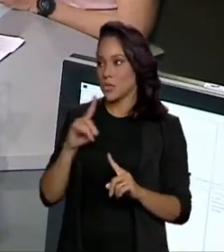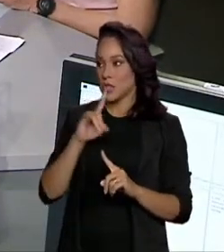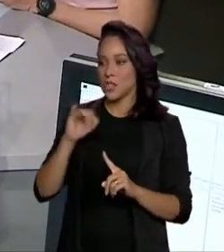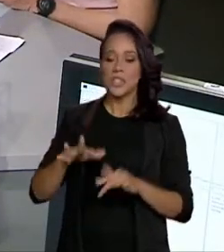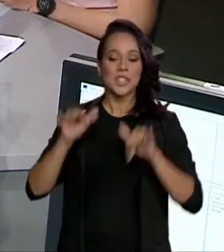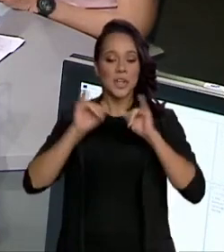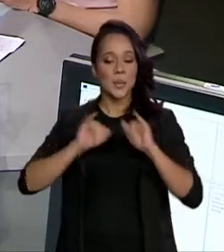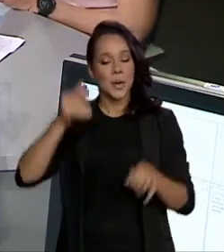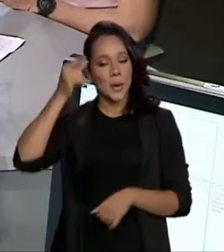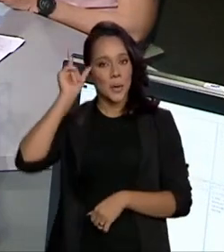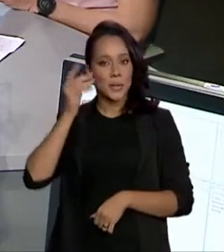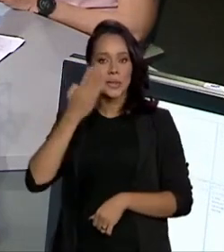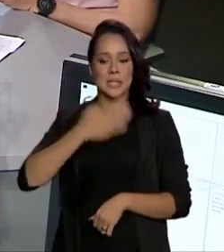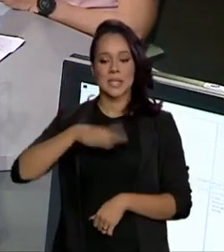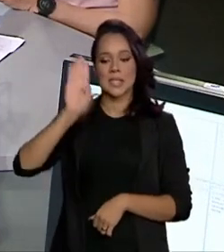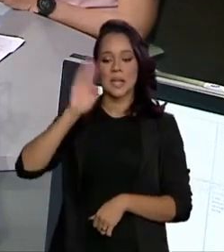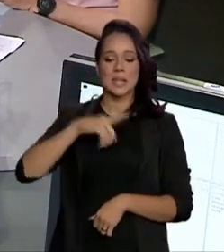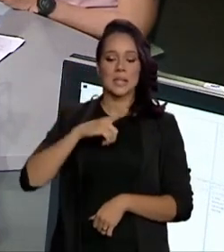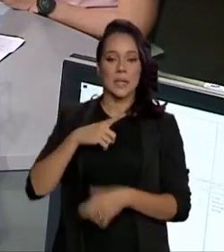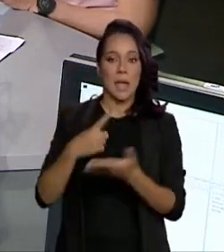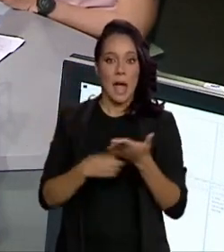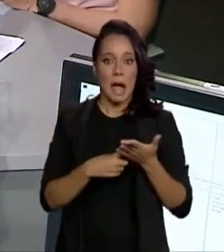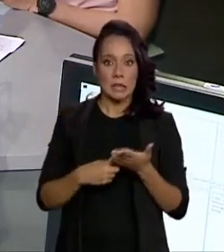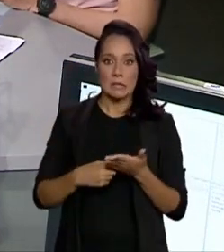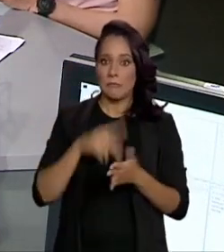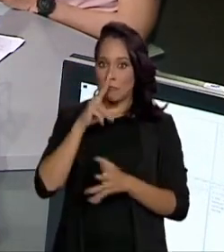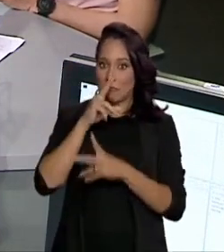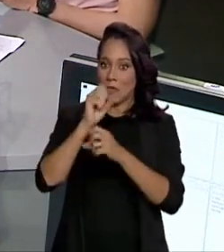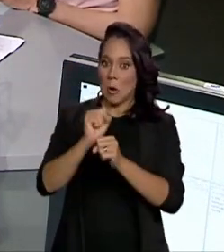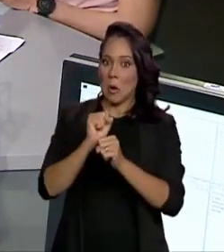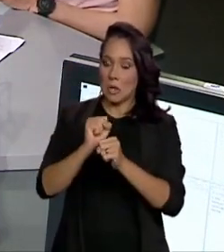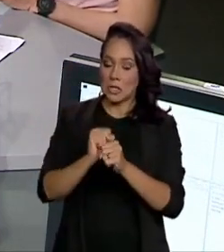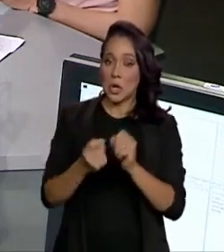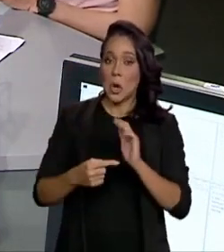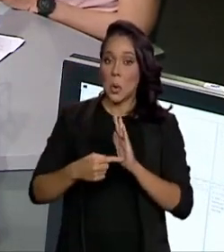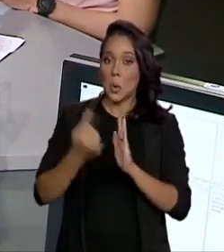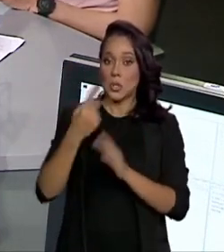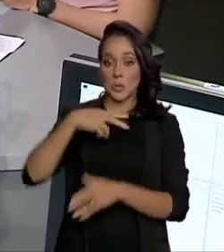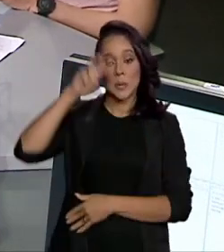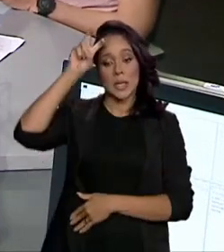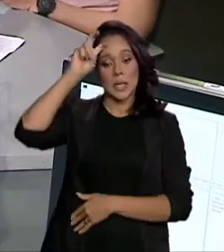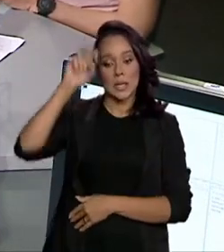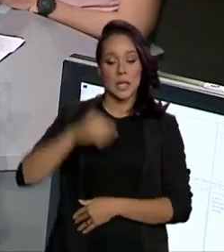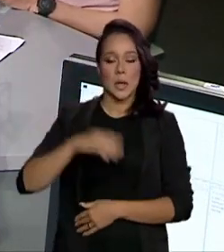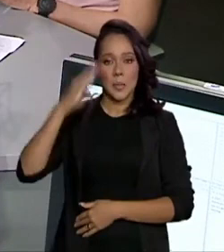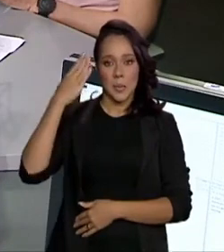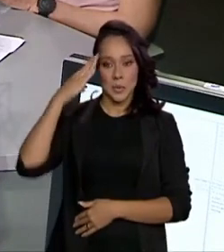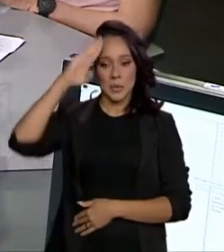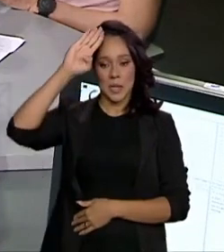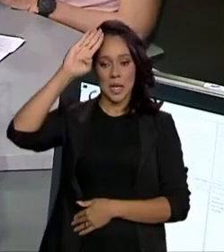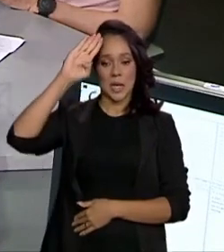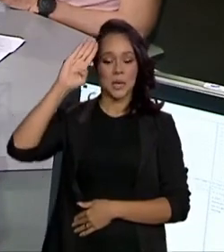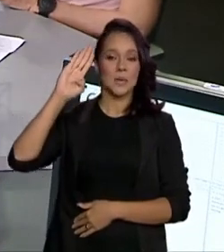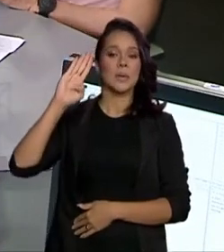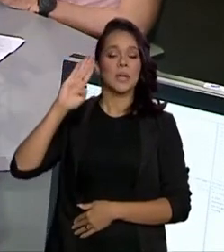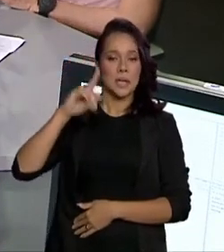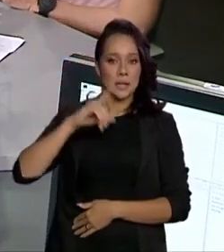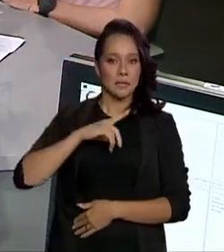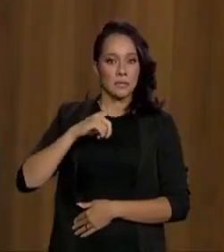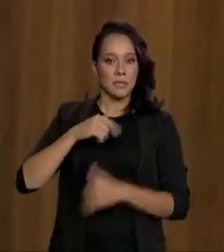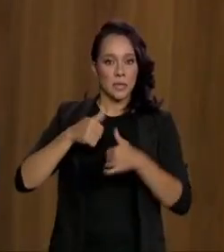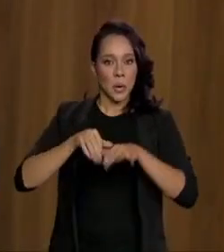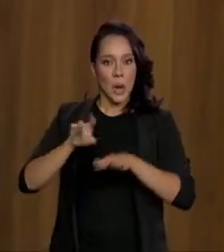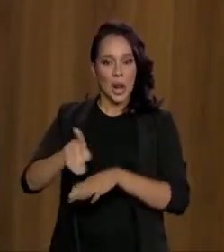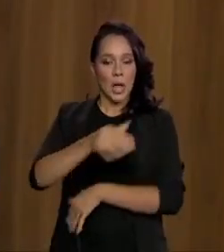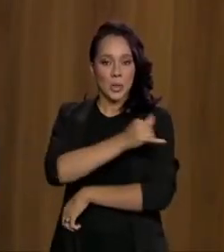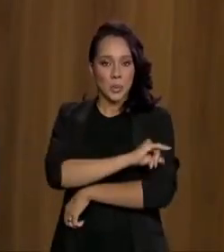campanha, ontem os candidatos tiveram agenda intensa, né? Última quinta-feira, Jair Bolsonaro passou o dia no Rio